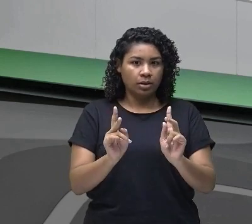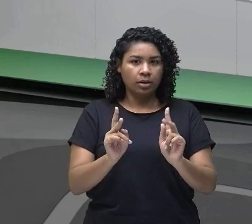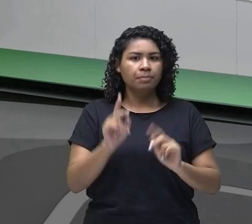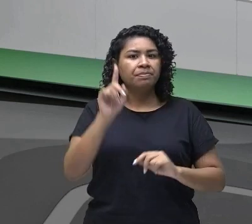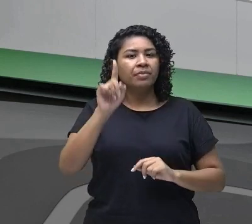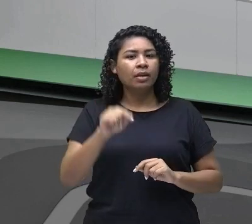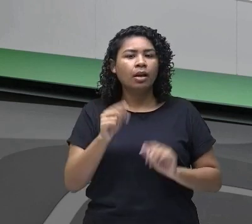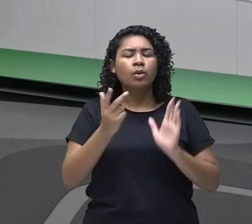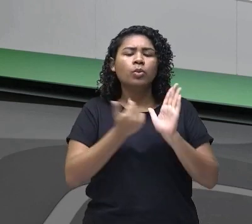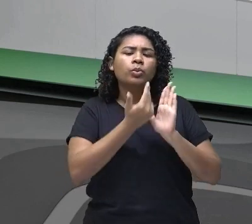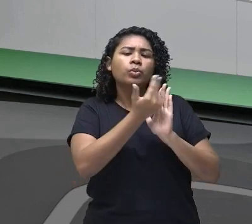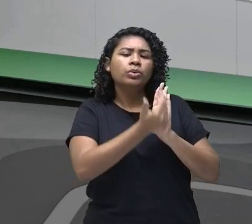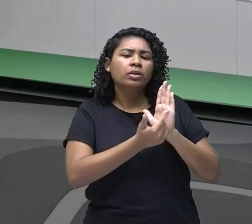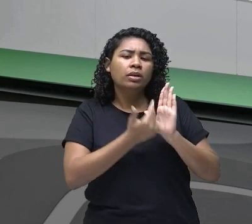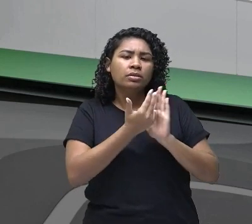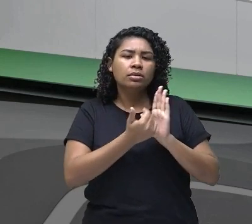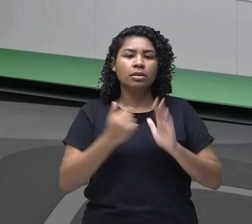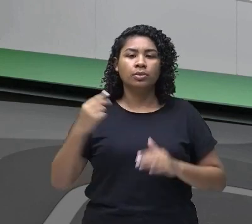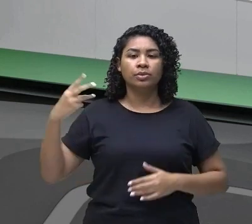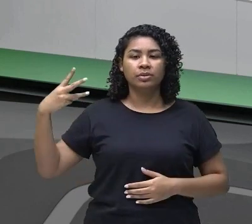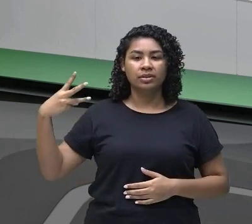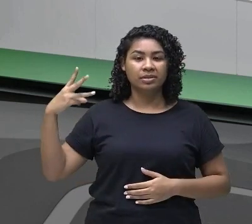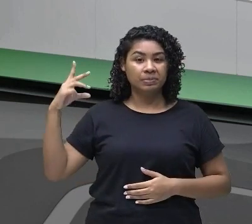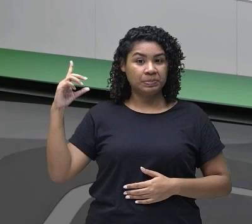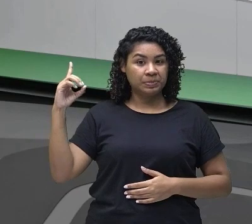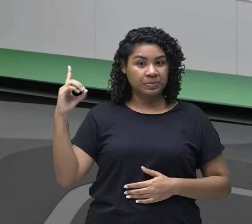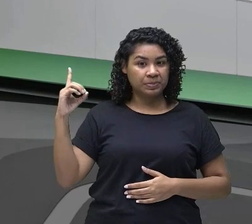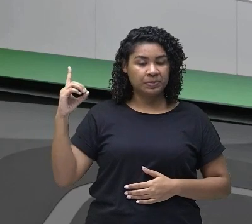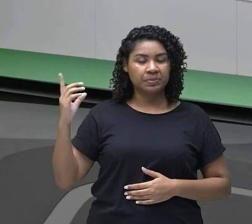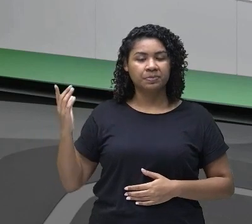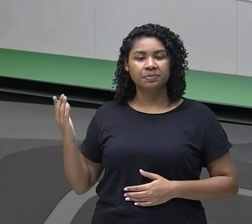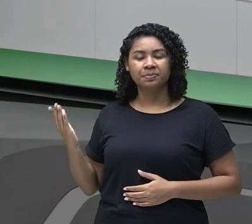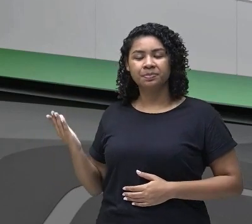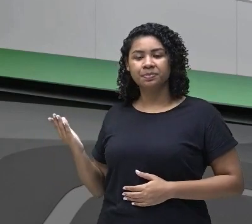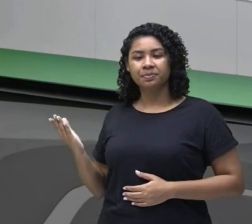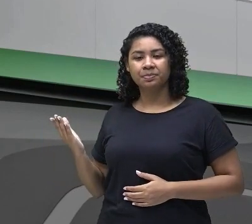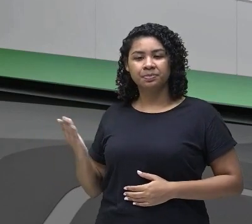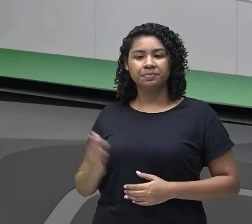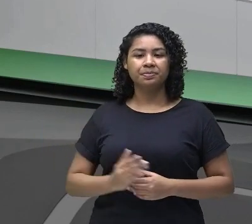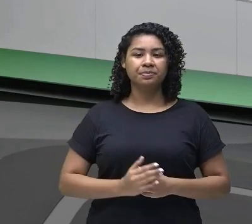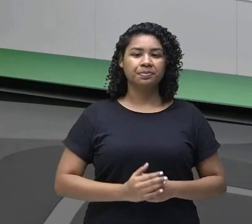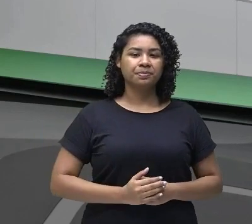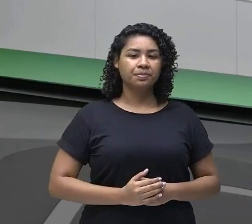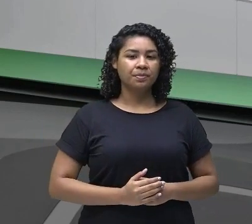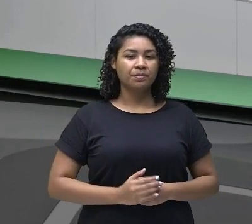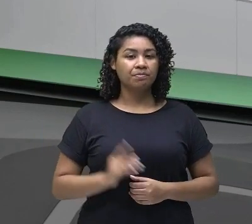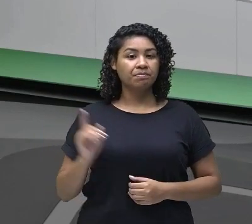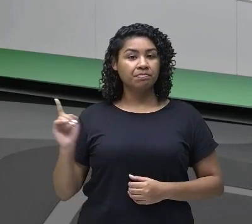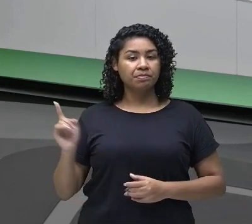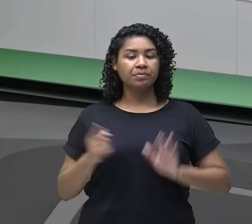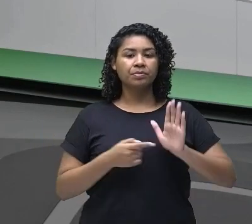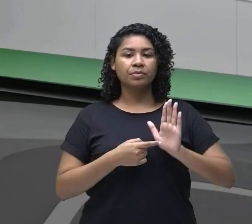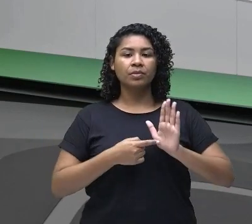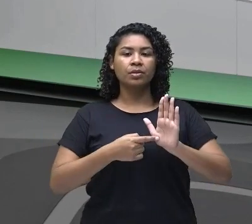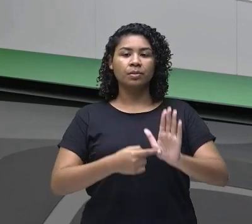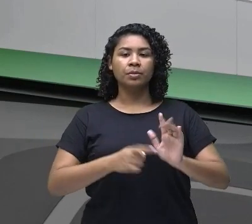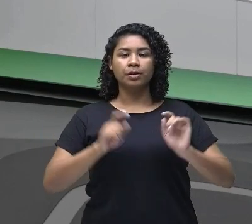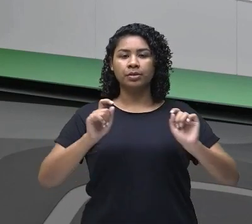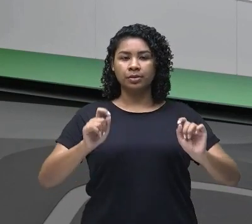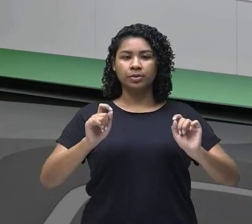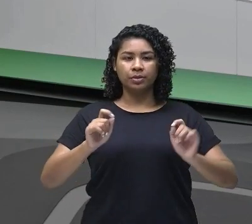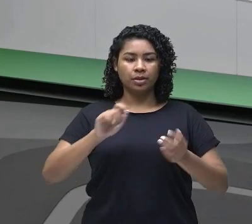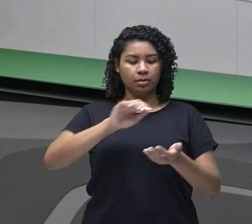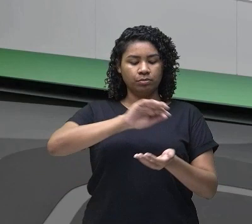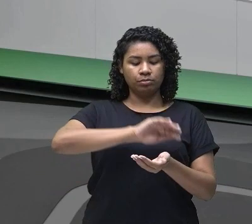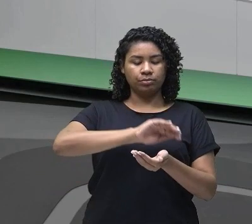uma animação em 3D, então acompanhem comigo. A gente tem aqui, ó, uma demonstração da